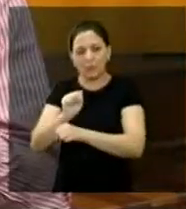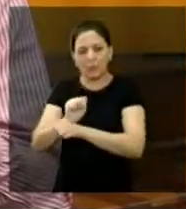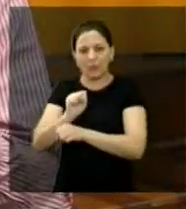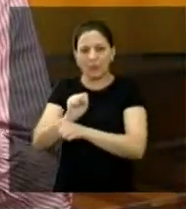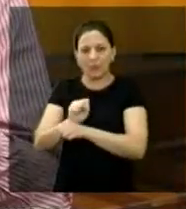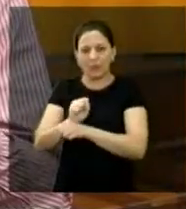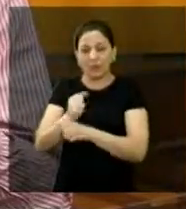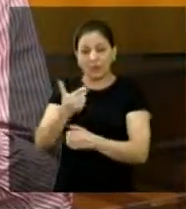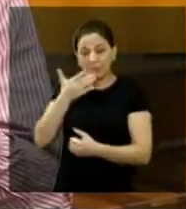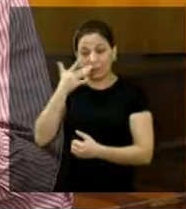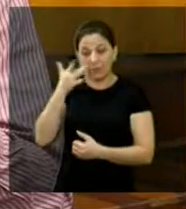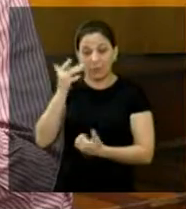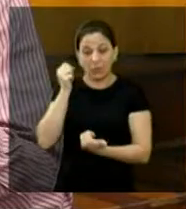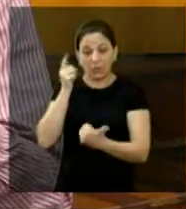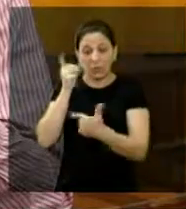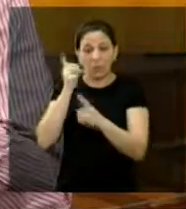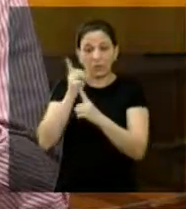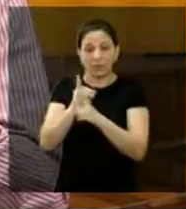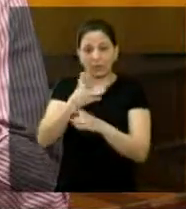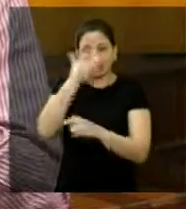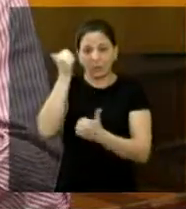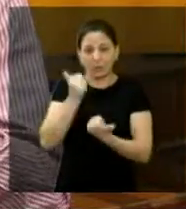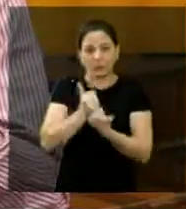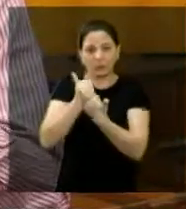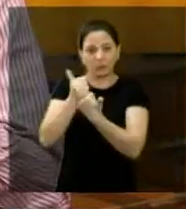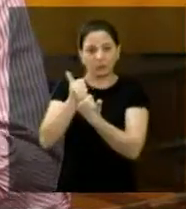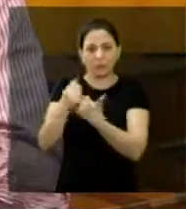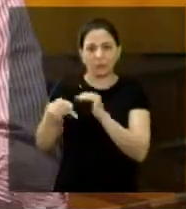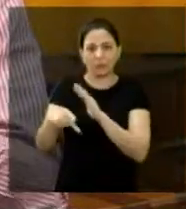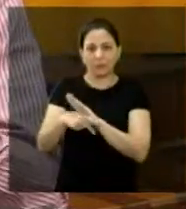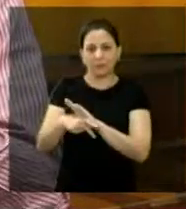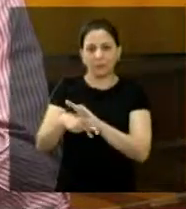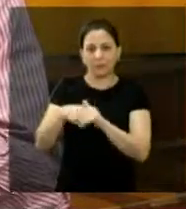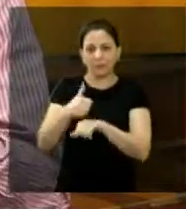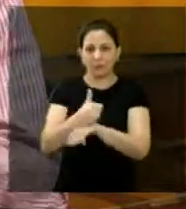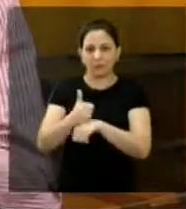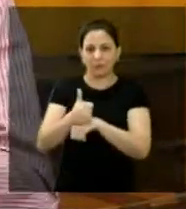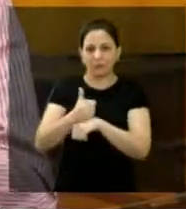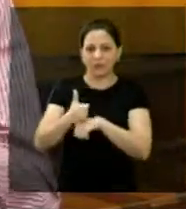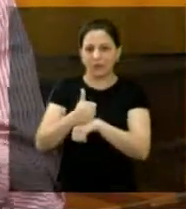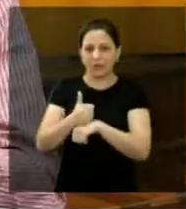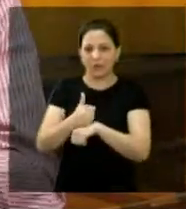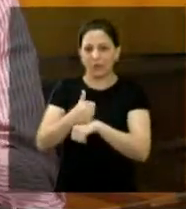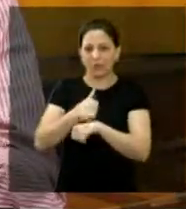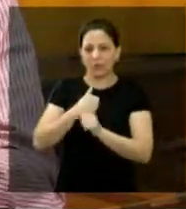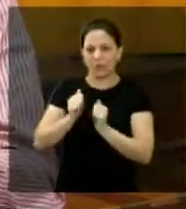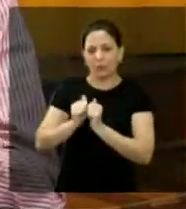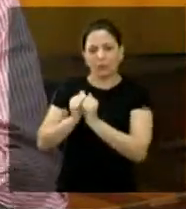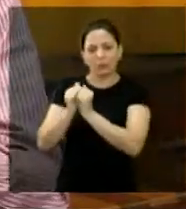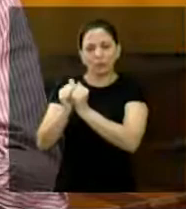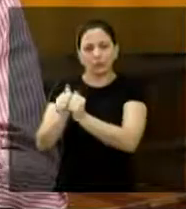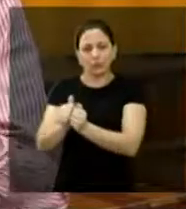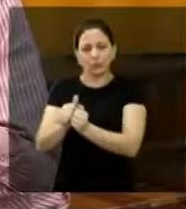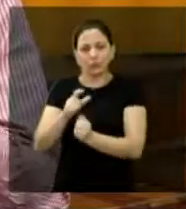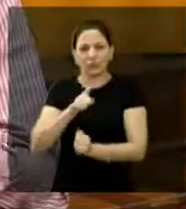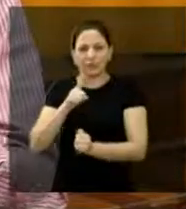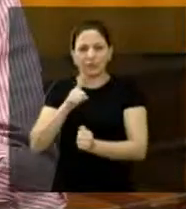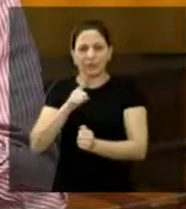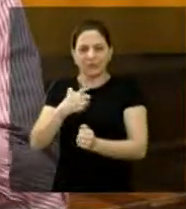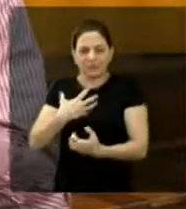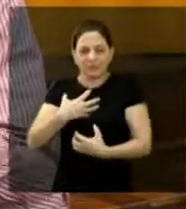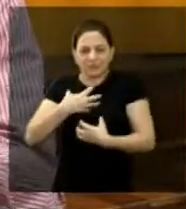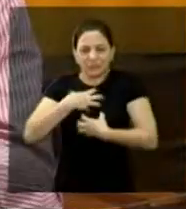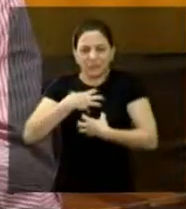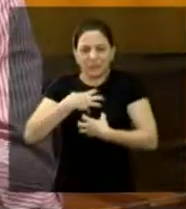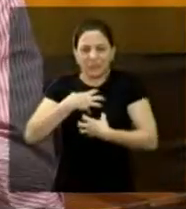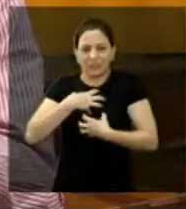no meu lugar, né? E que ao longo do tempo, né, comigo ao lado, possa ter também essa empatia com